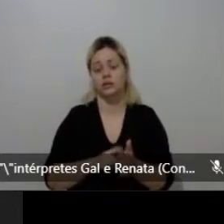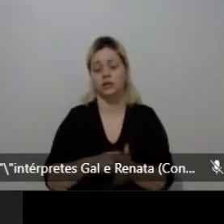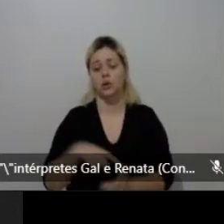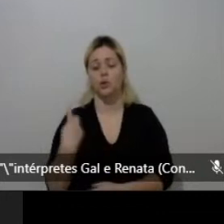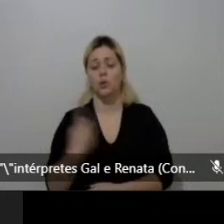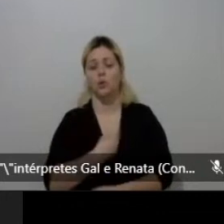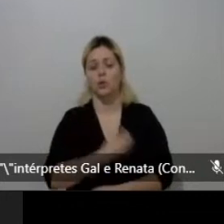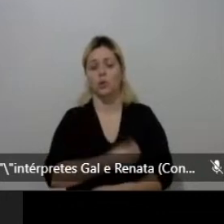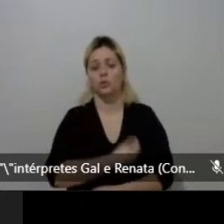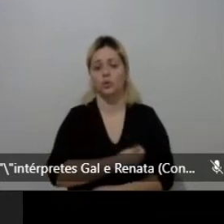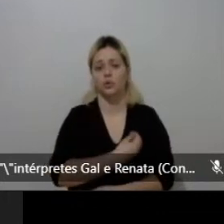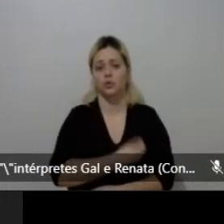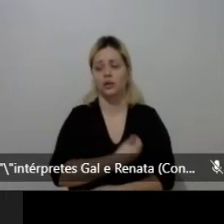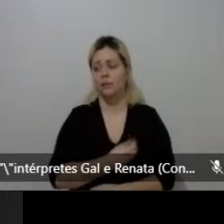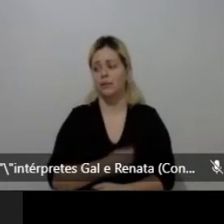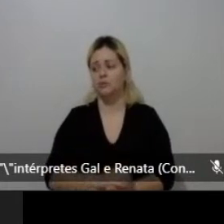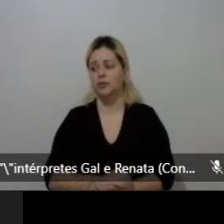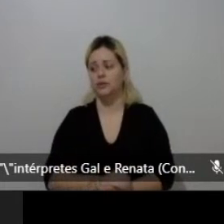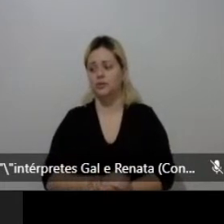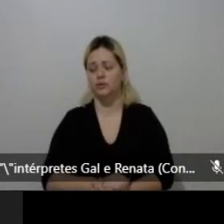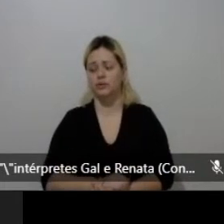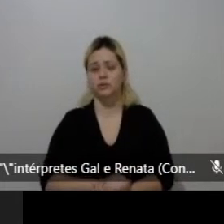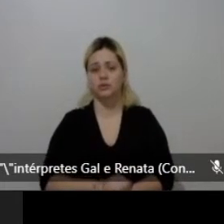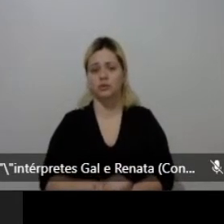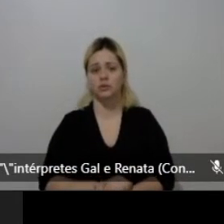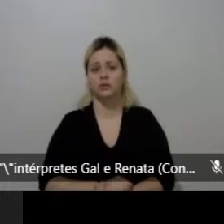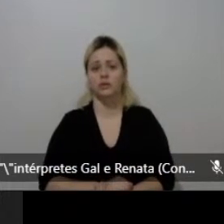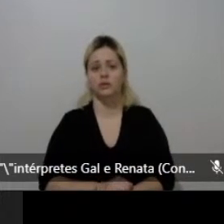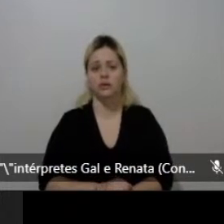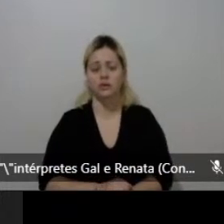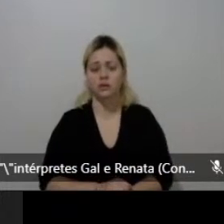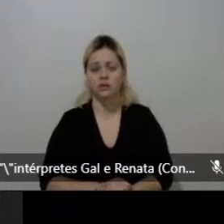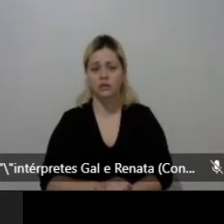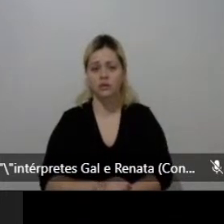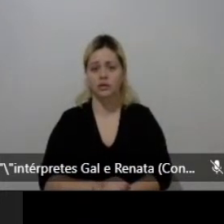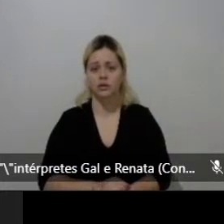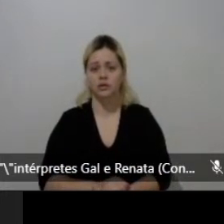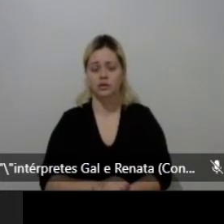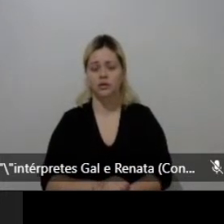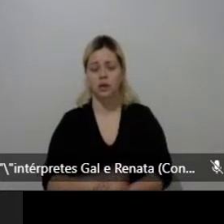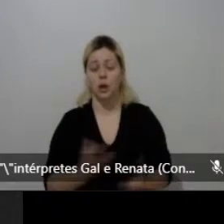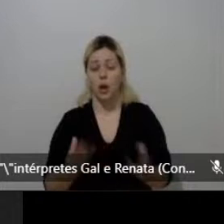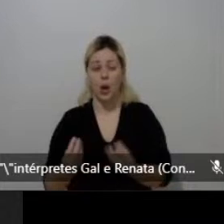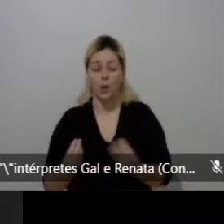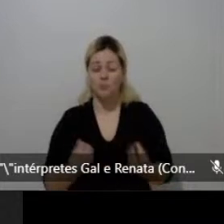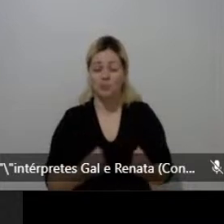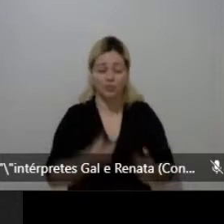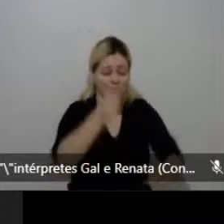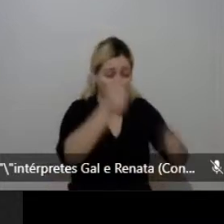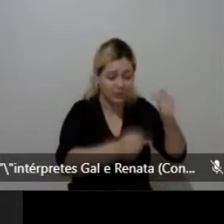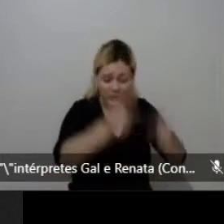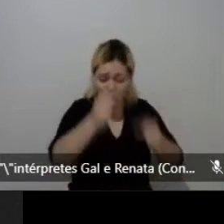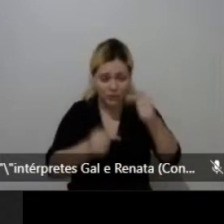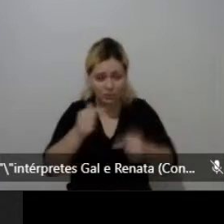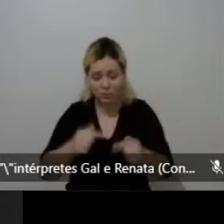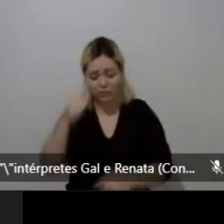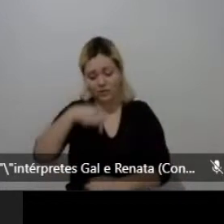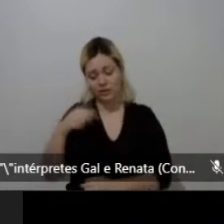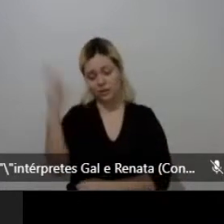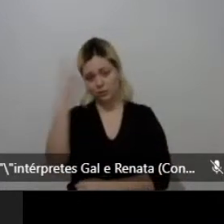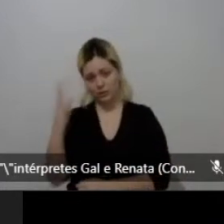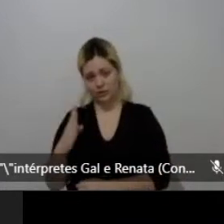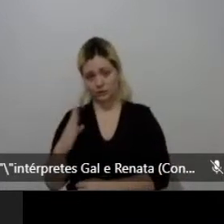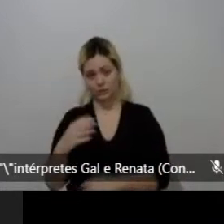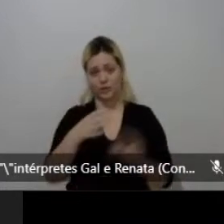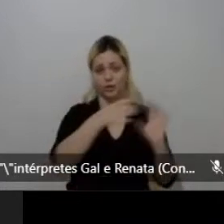né, um novo ciclo de privatizações muito acirrado no Brasil, né? Nesse contexto